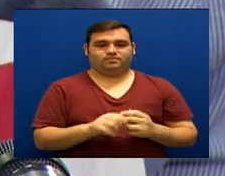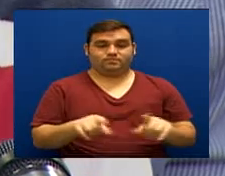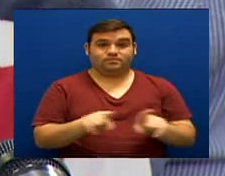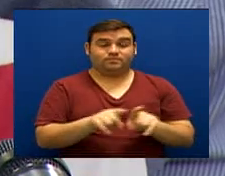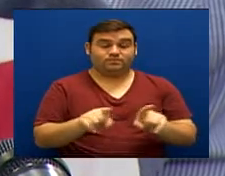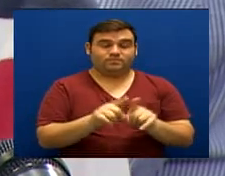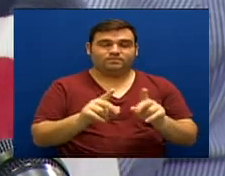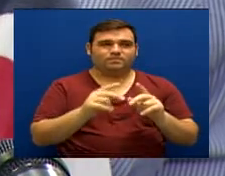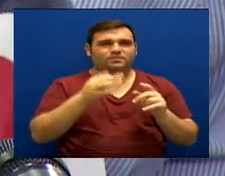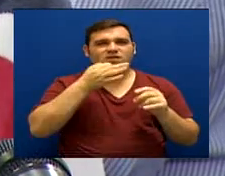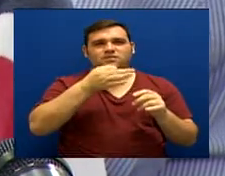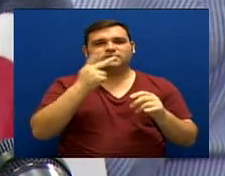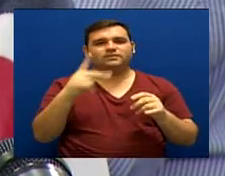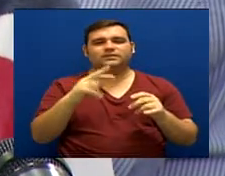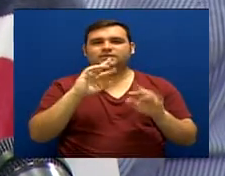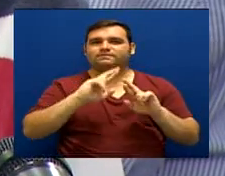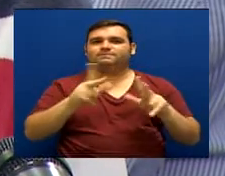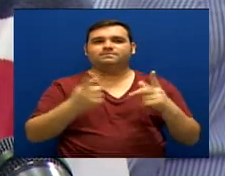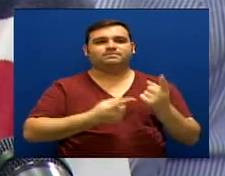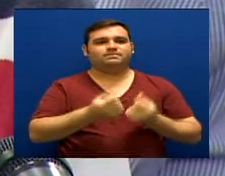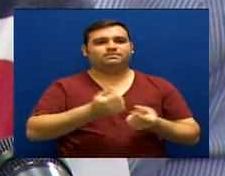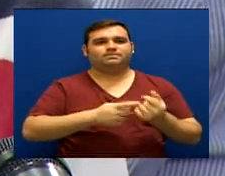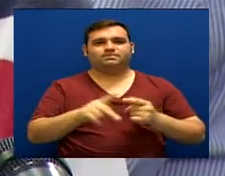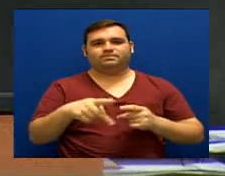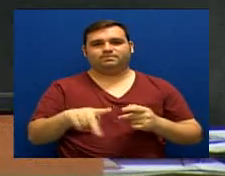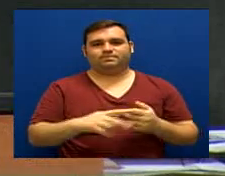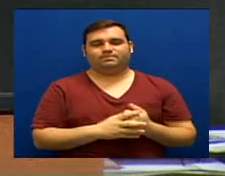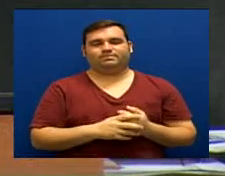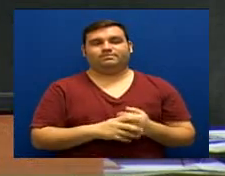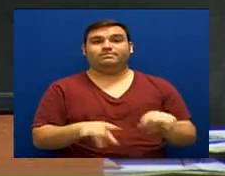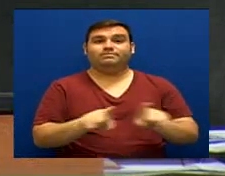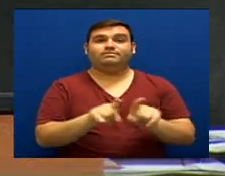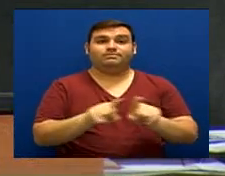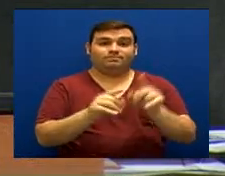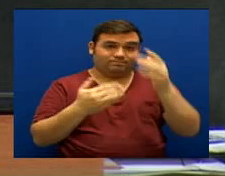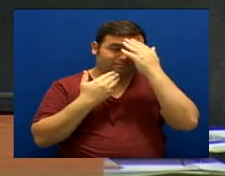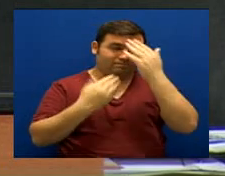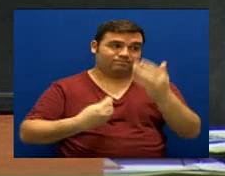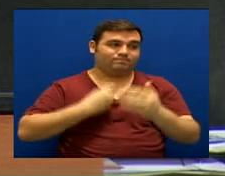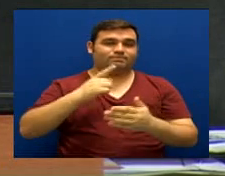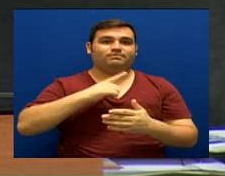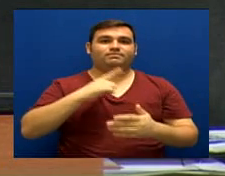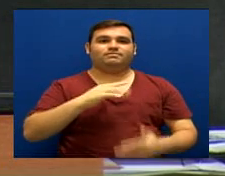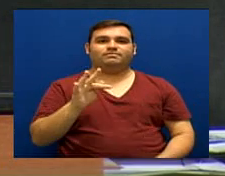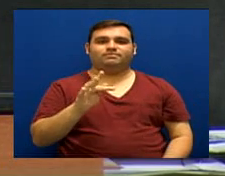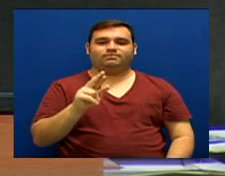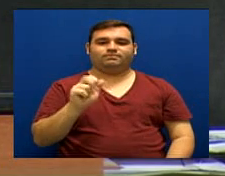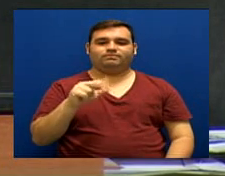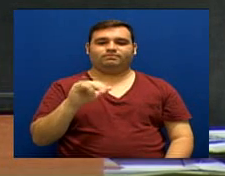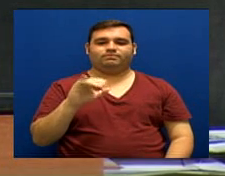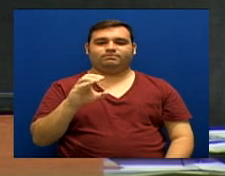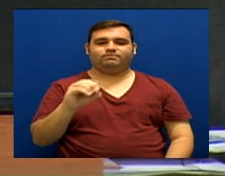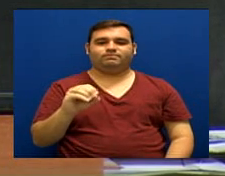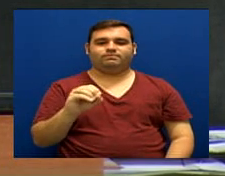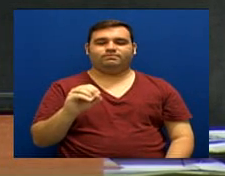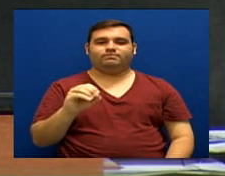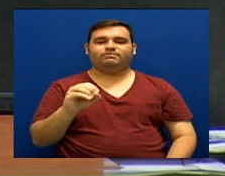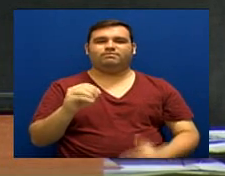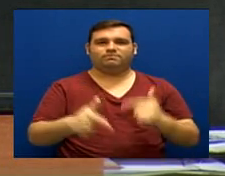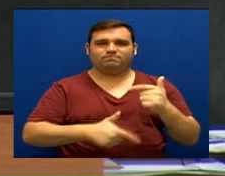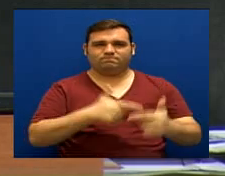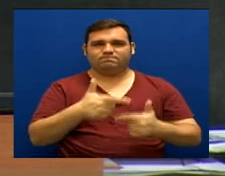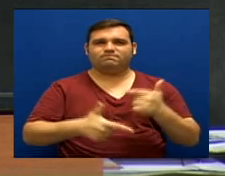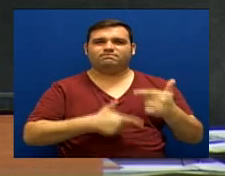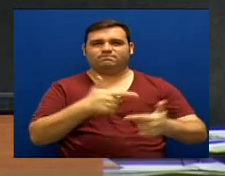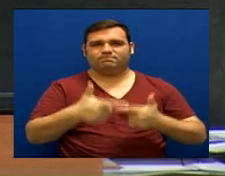diferenciada sobre dinheiro público isso é muito importante também quero agradecer a presença do senhor francisco que é atuante